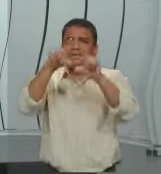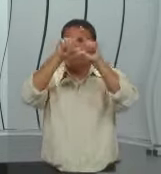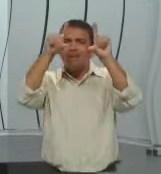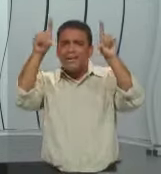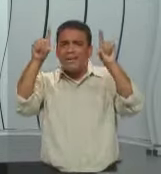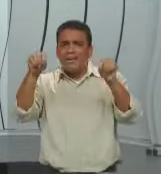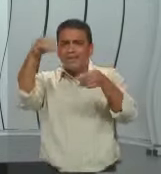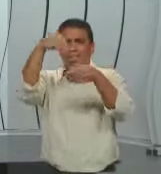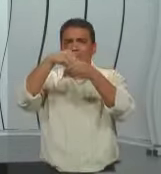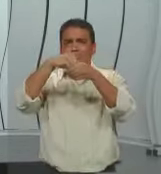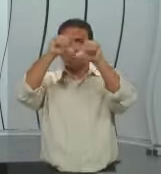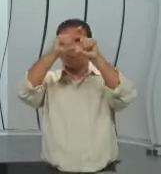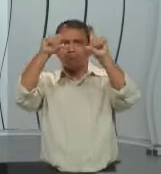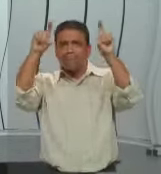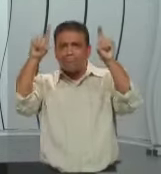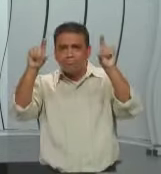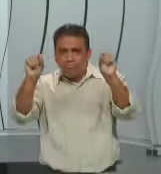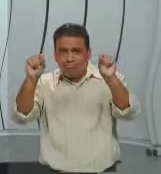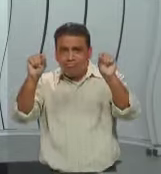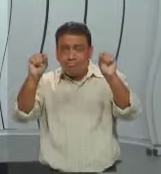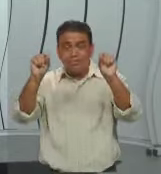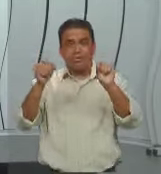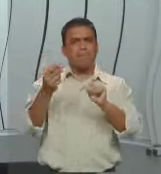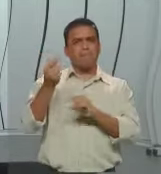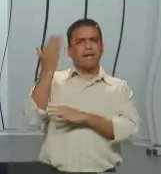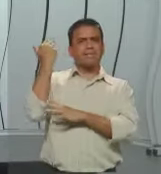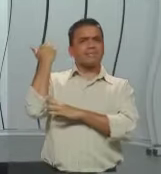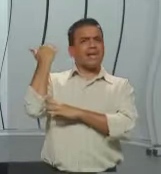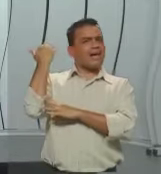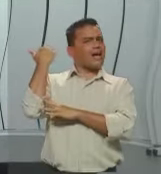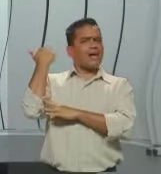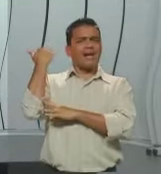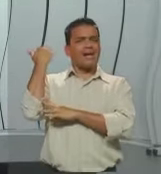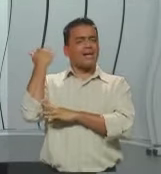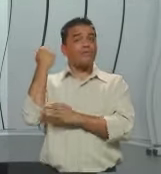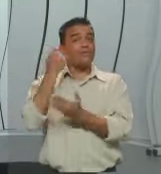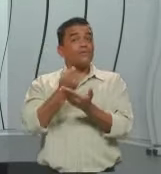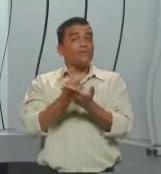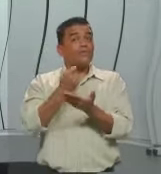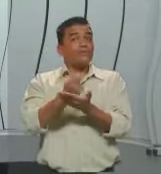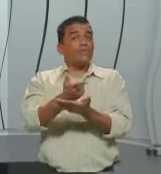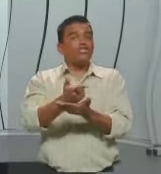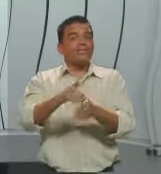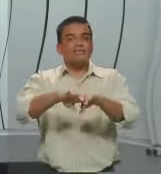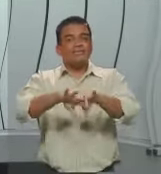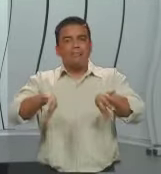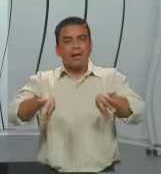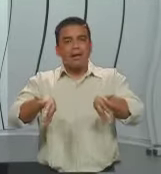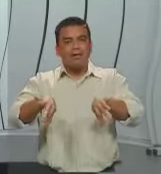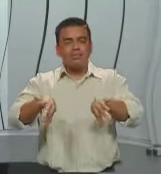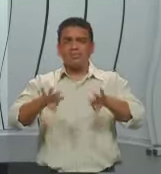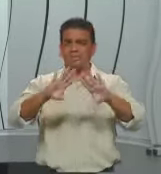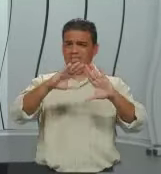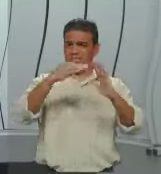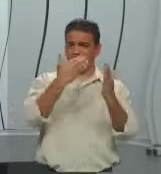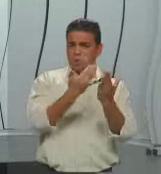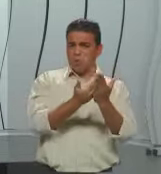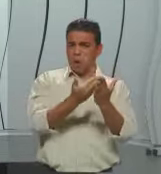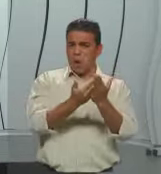ok? Antigamente, esses aparelhos eles eram vendidos separadamente. Em algumas escolas, em